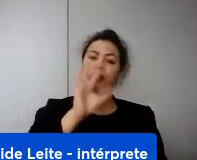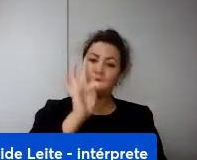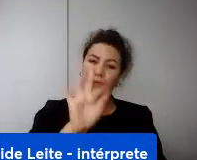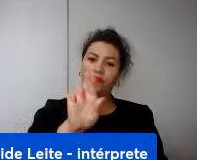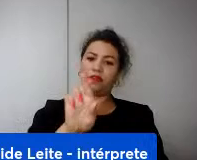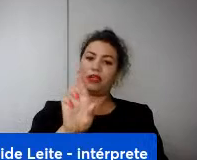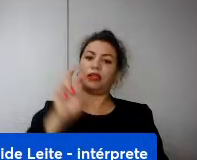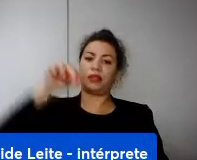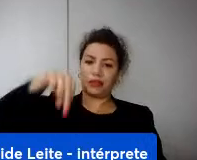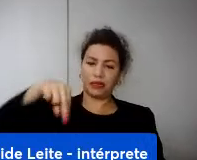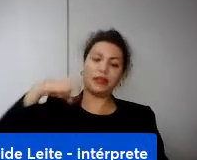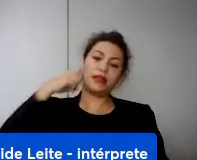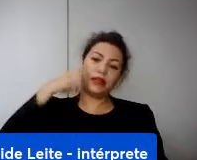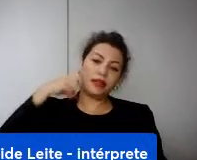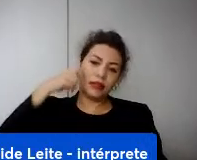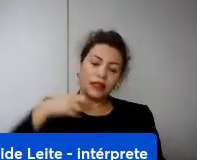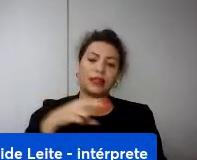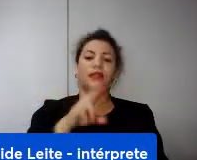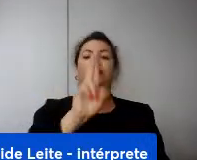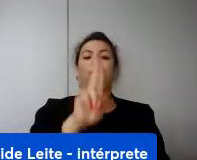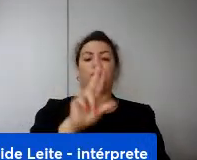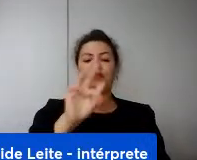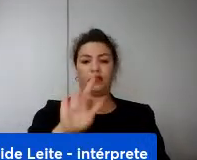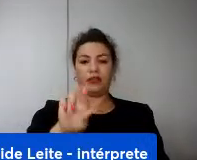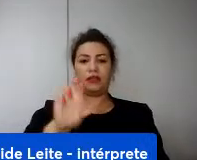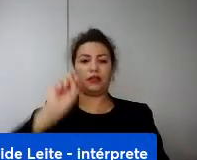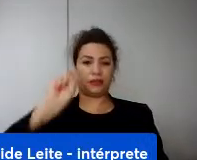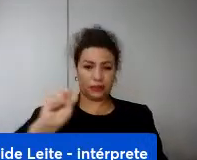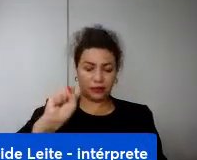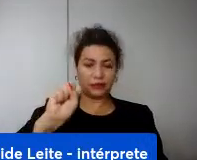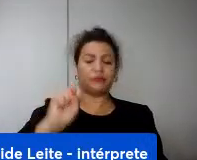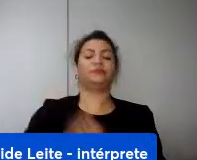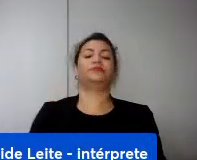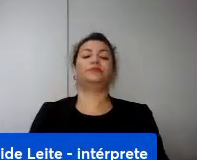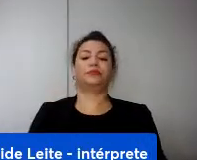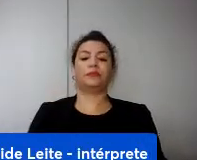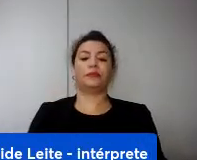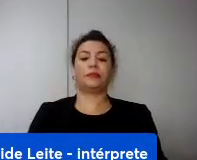Natal, UFSC Florianópolis,